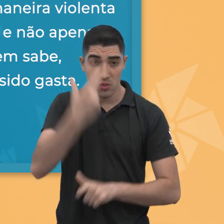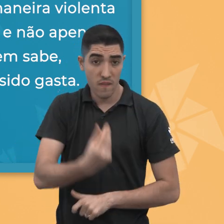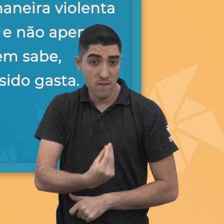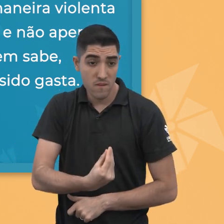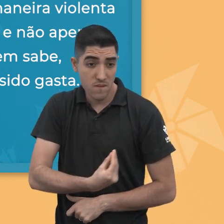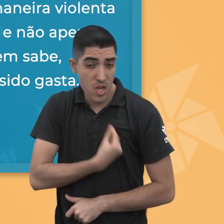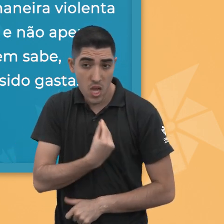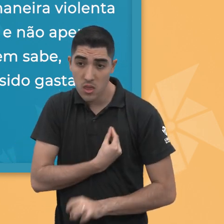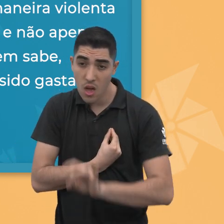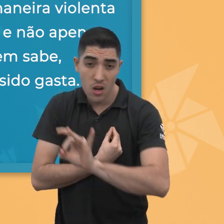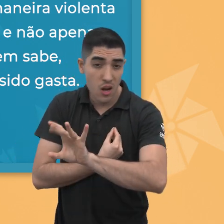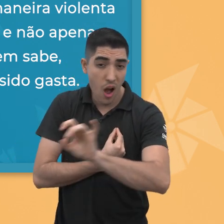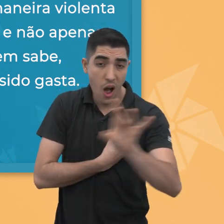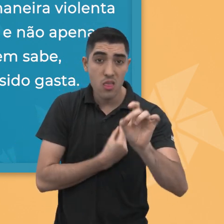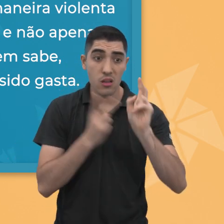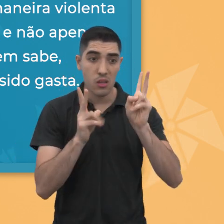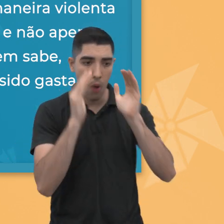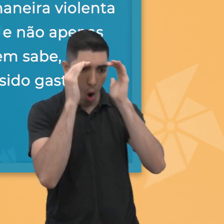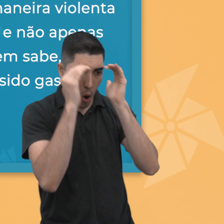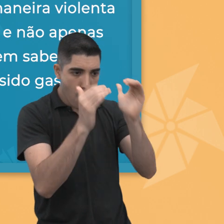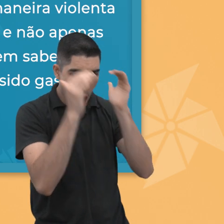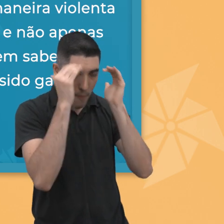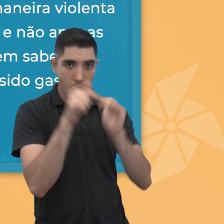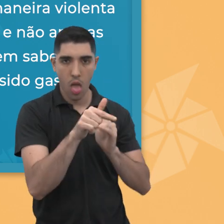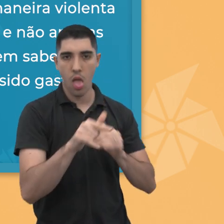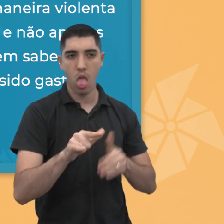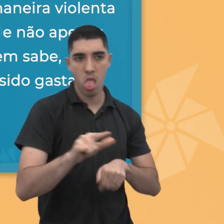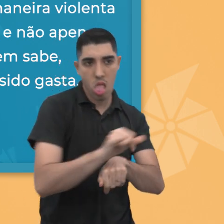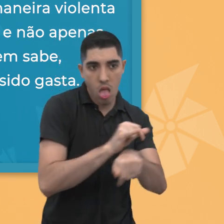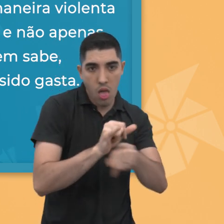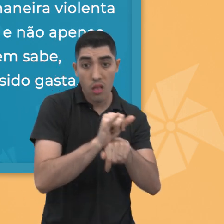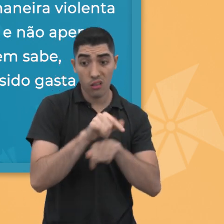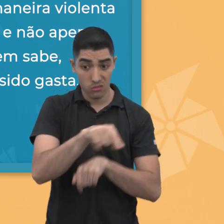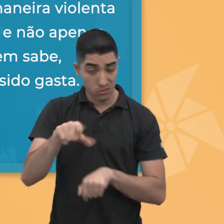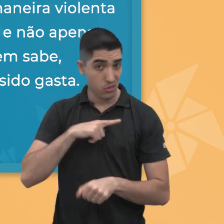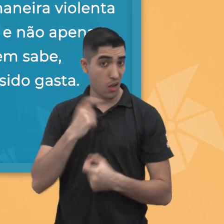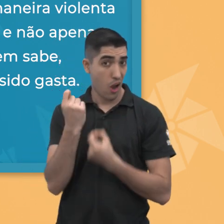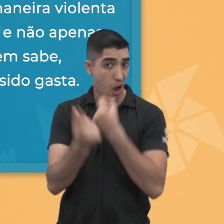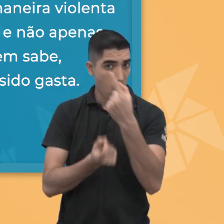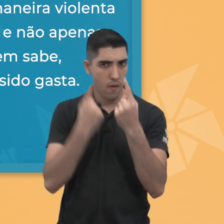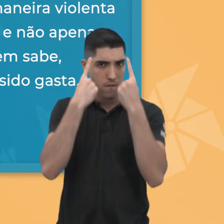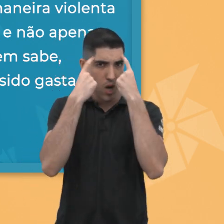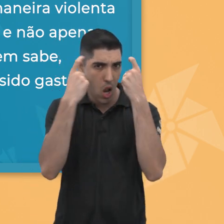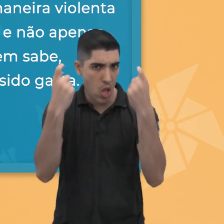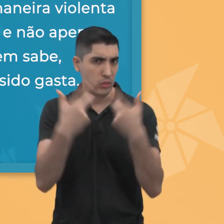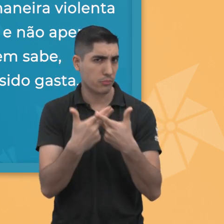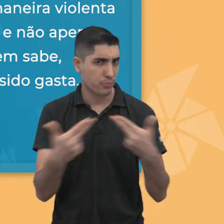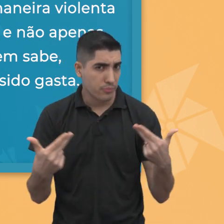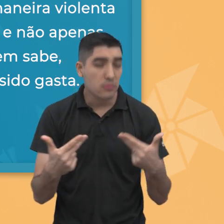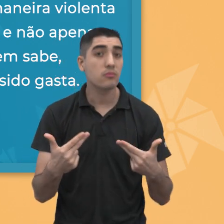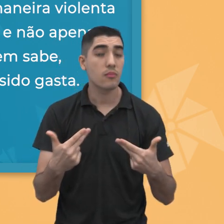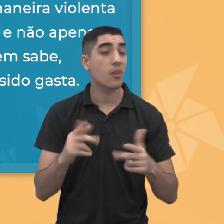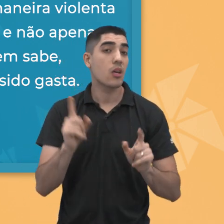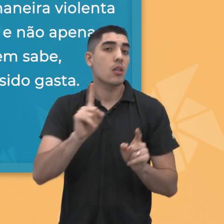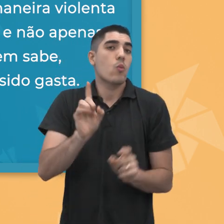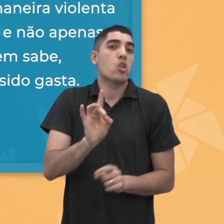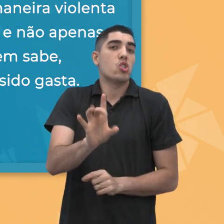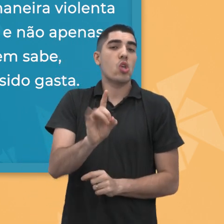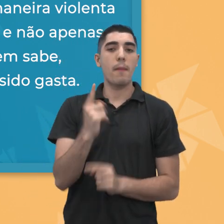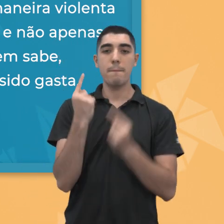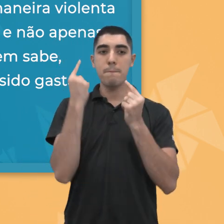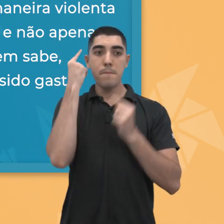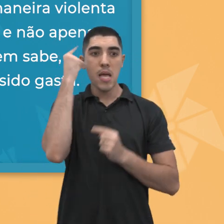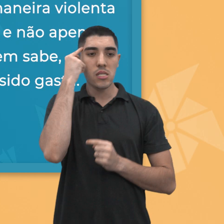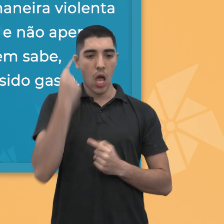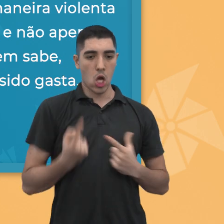indivíduo nascido sob esse sistema, e não apenas daqueles diretamente atingidos pela